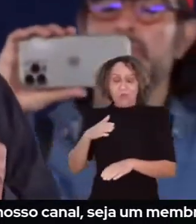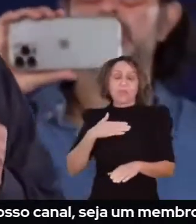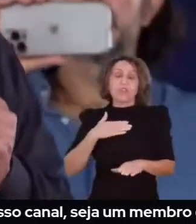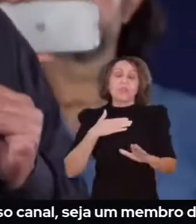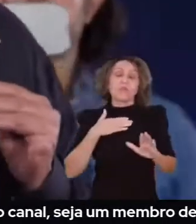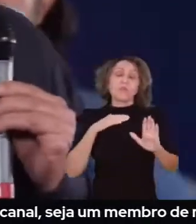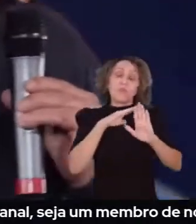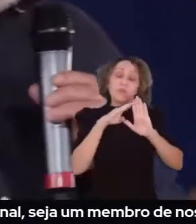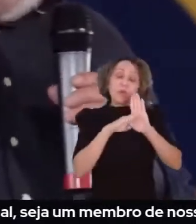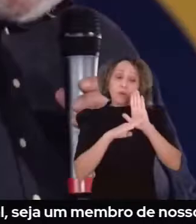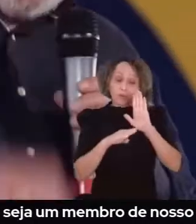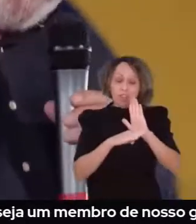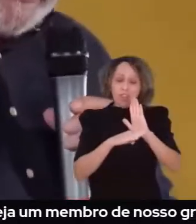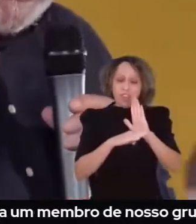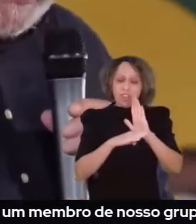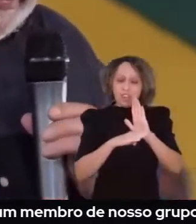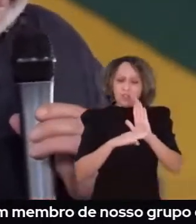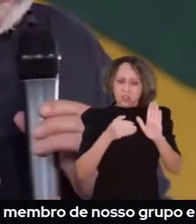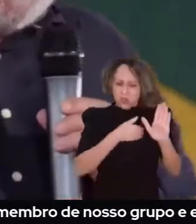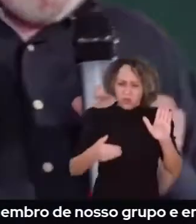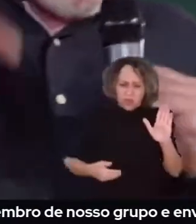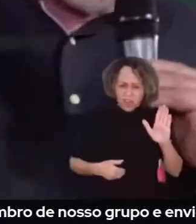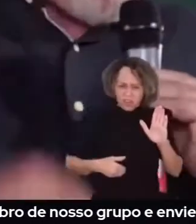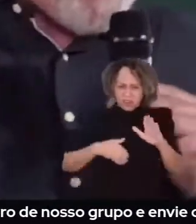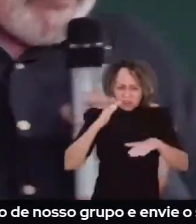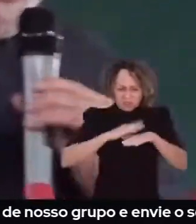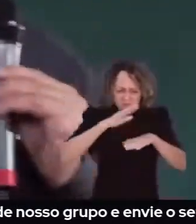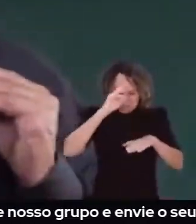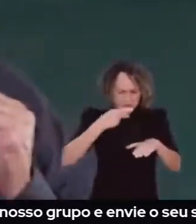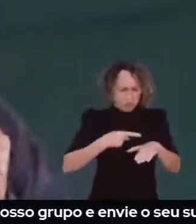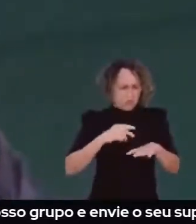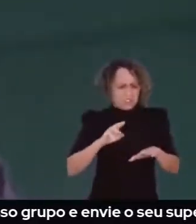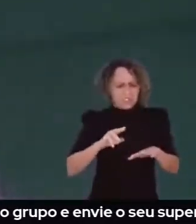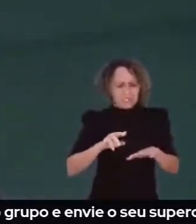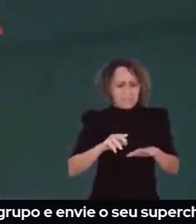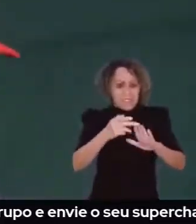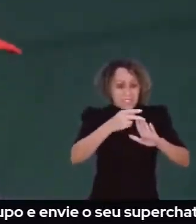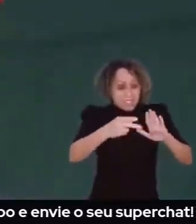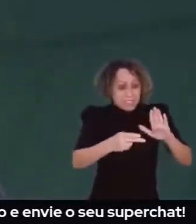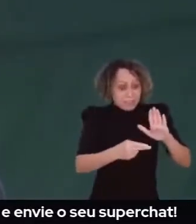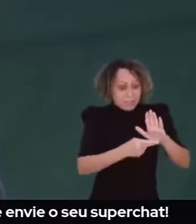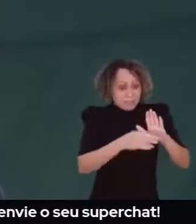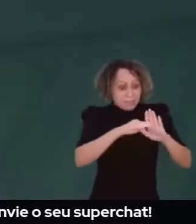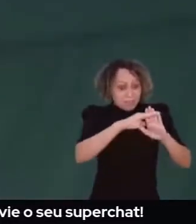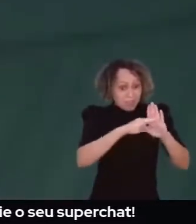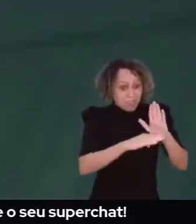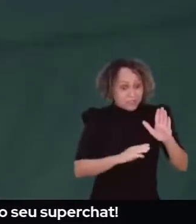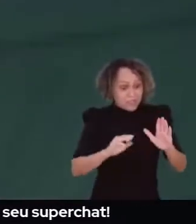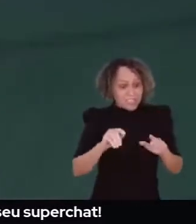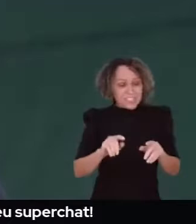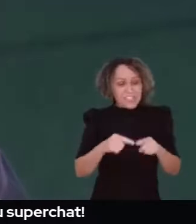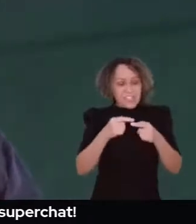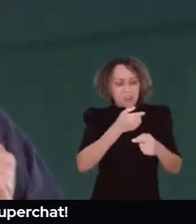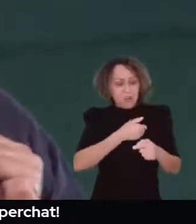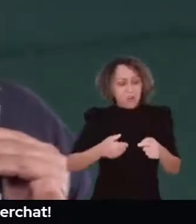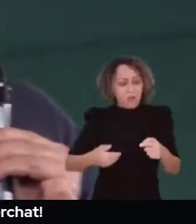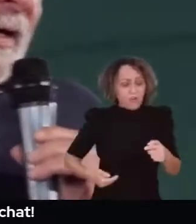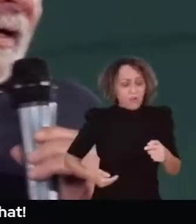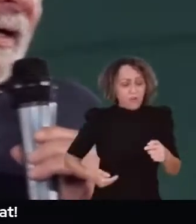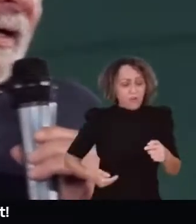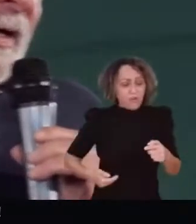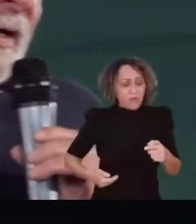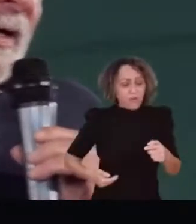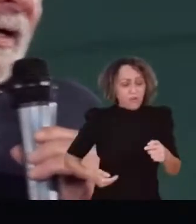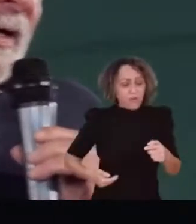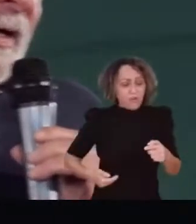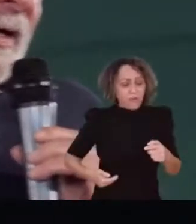construído pela sociedade brasileira, para atender às necessidades da sociedade brasileira.